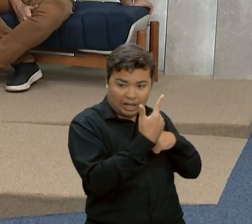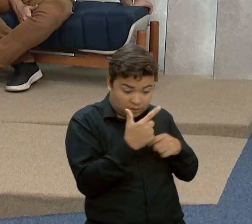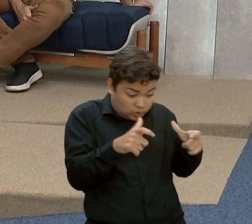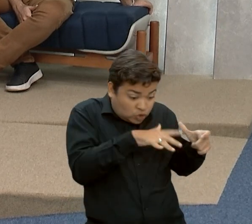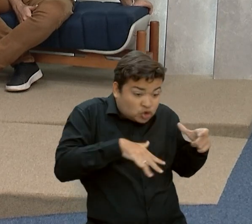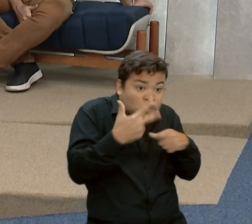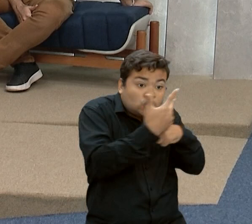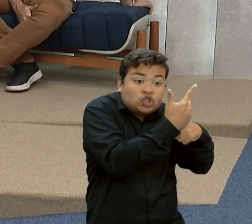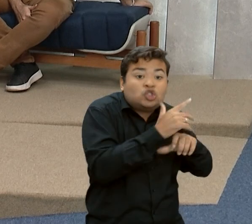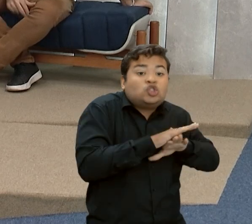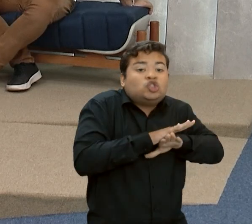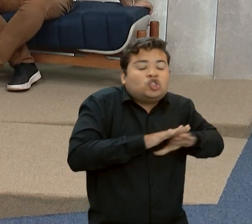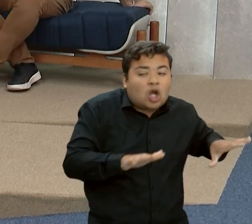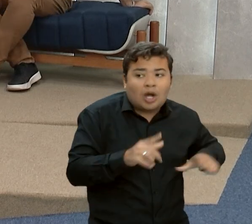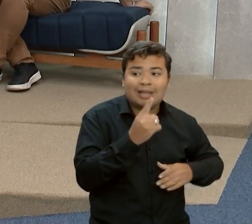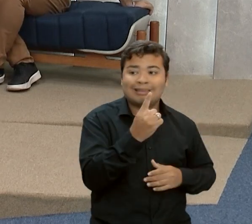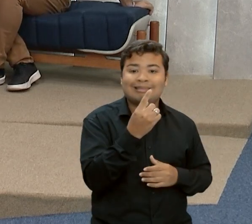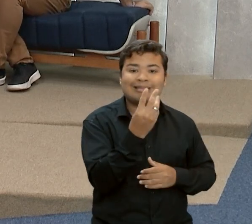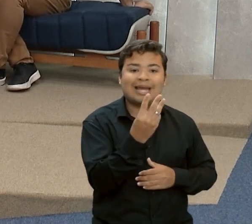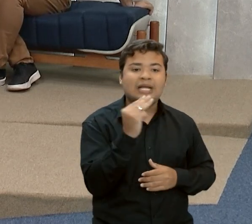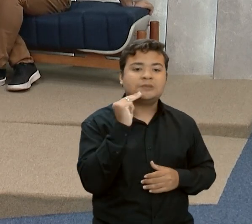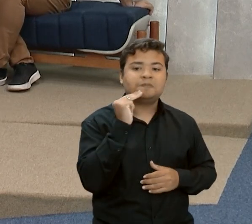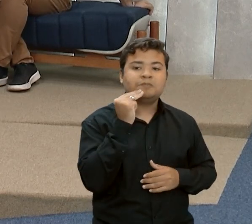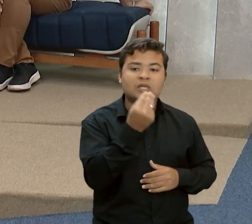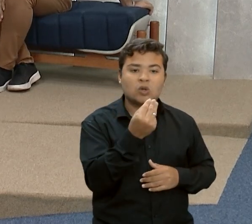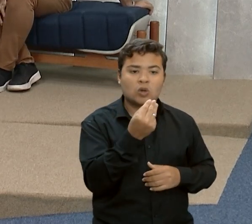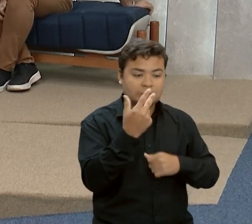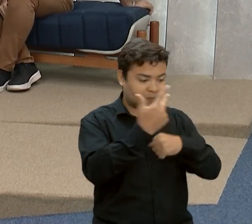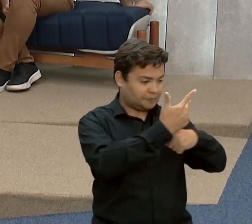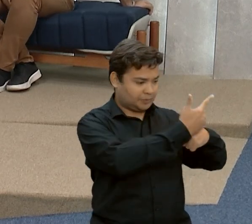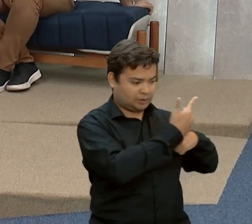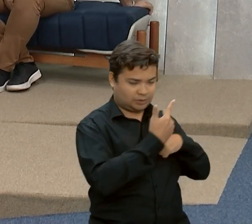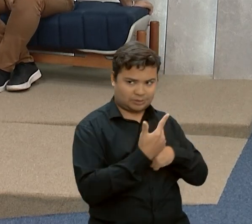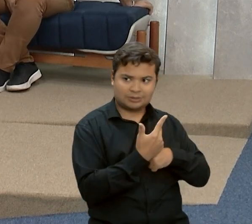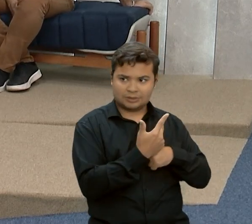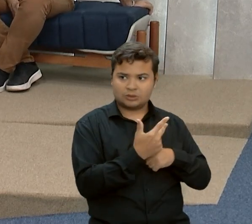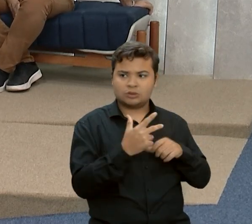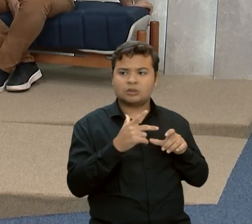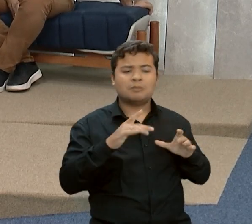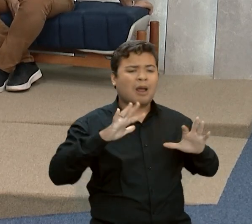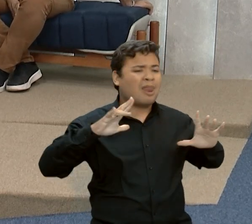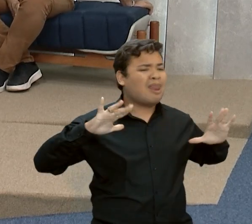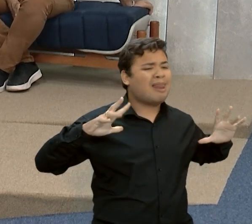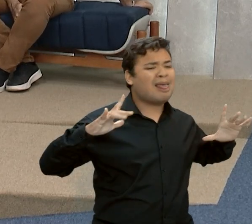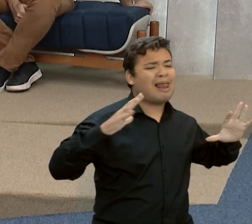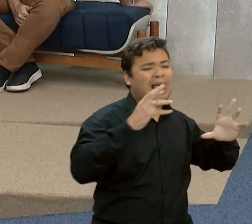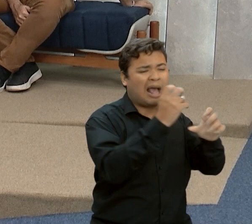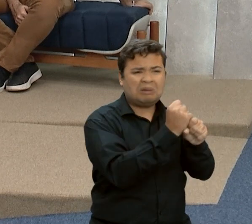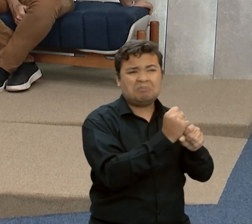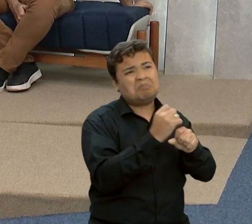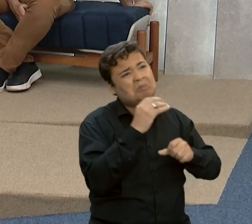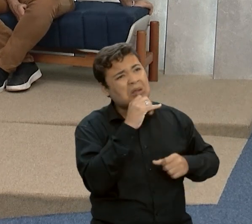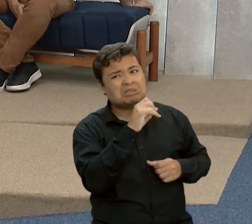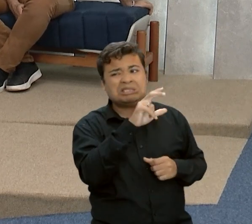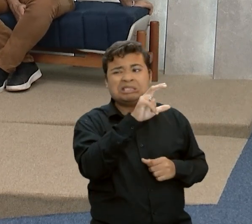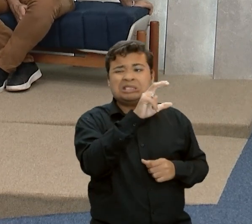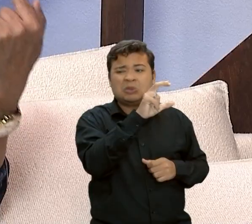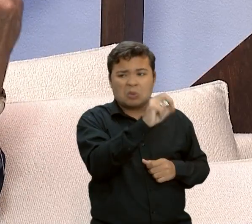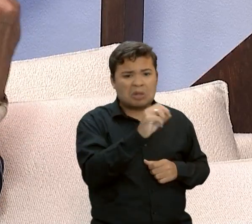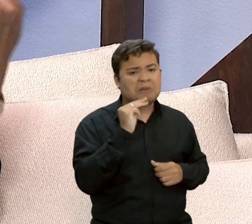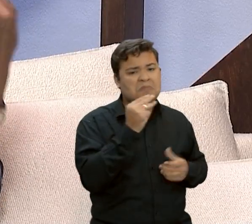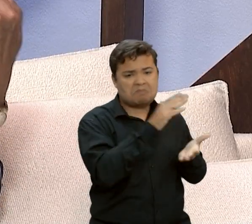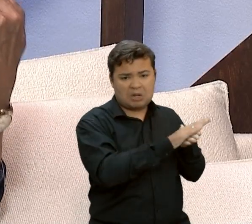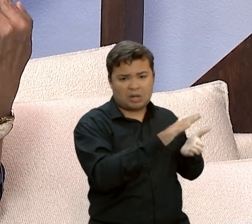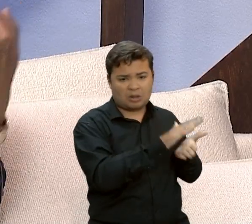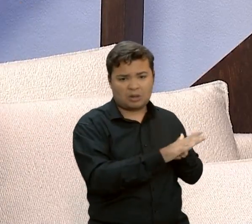Só o estúdio. Então, deve ter ficado uns 50. Deve ter ficado uns 50 enquanto nós fizemos com 10. Mesmo